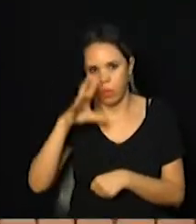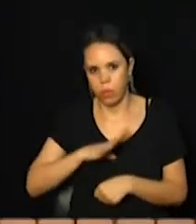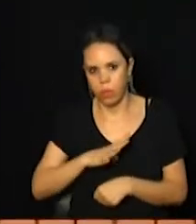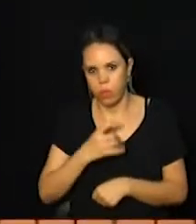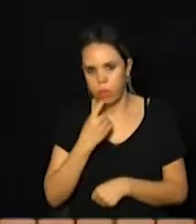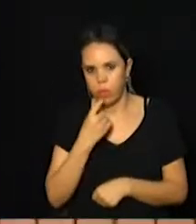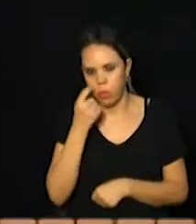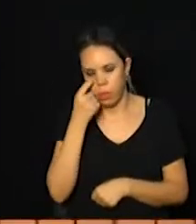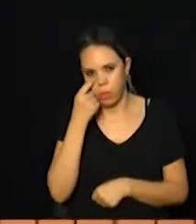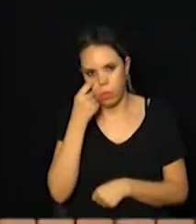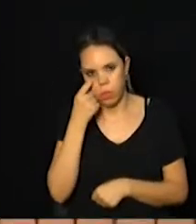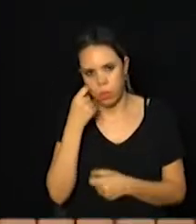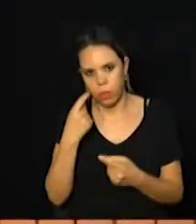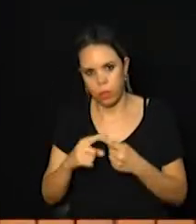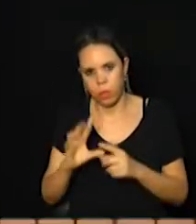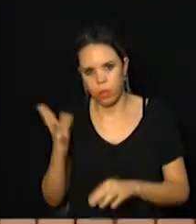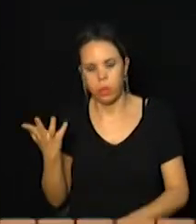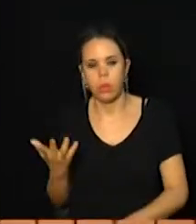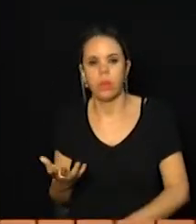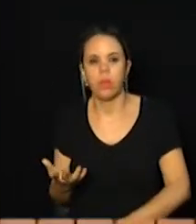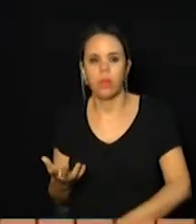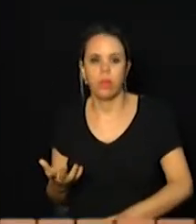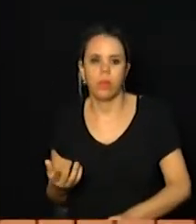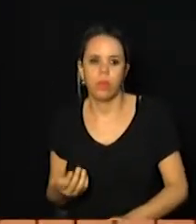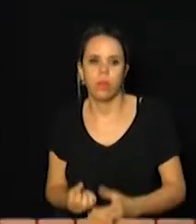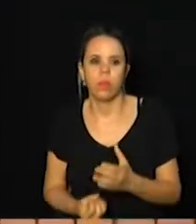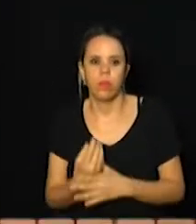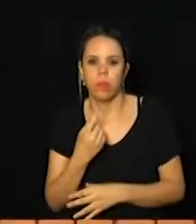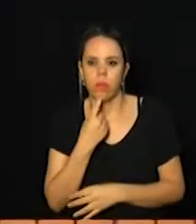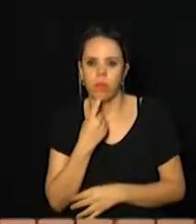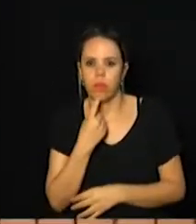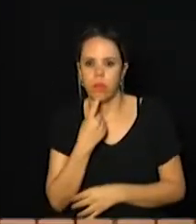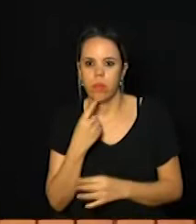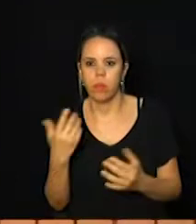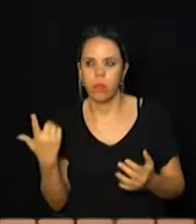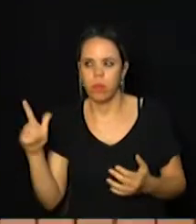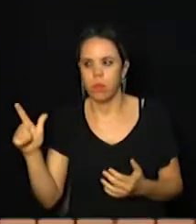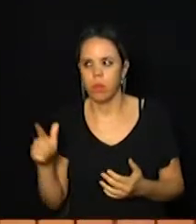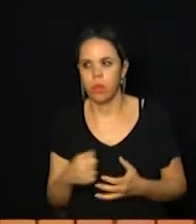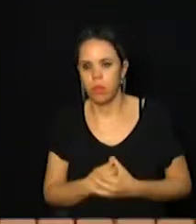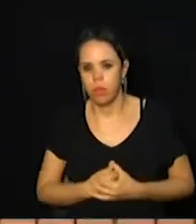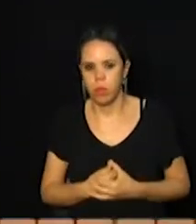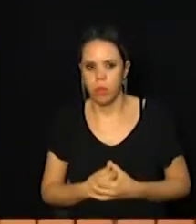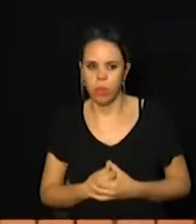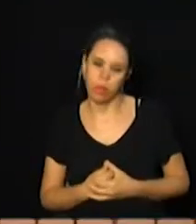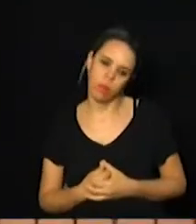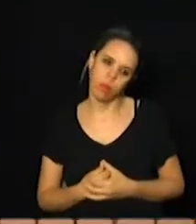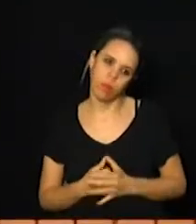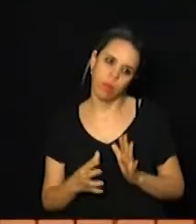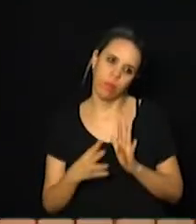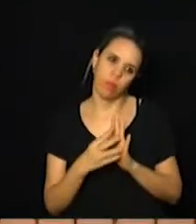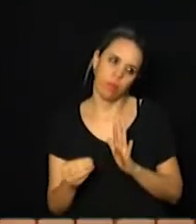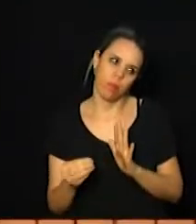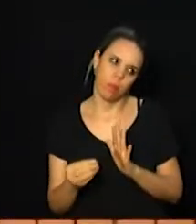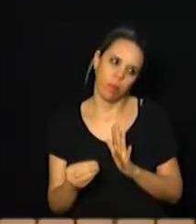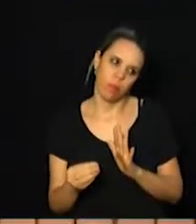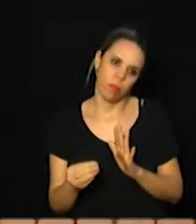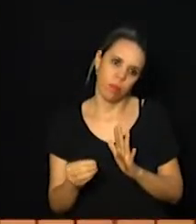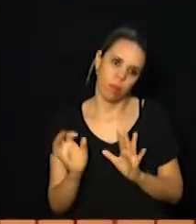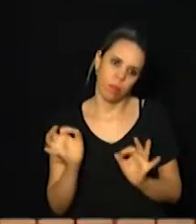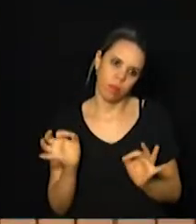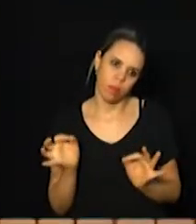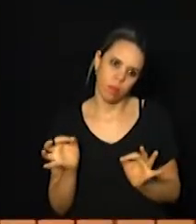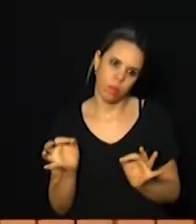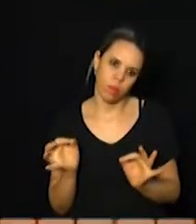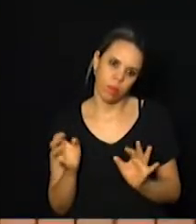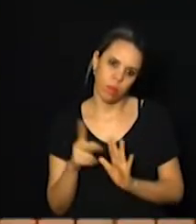cidade de Campinas porque tudo acontece em Campinas e outros são copiados Então eu tenho certeza